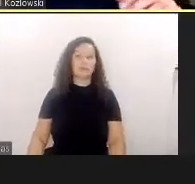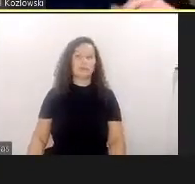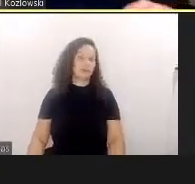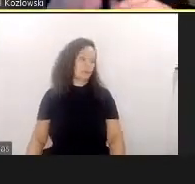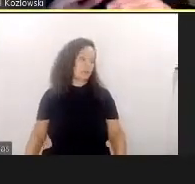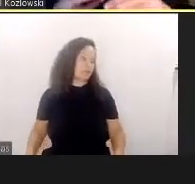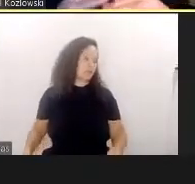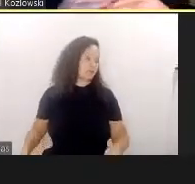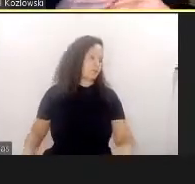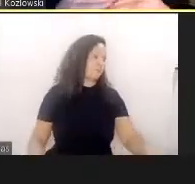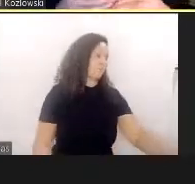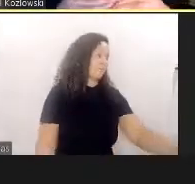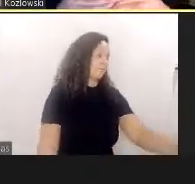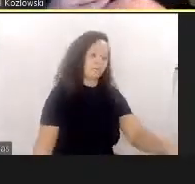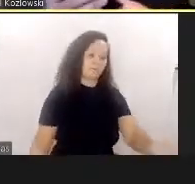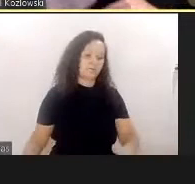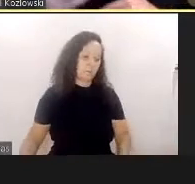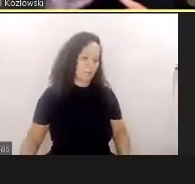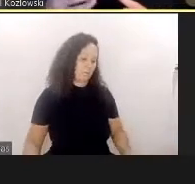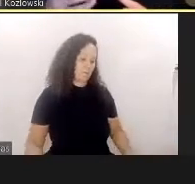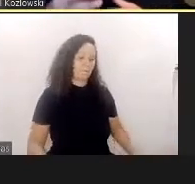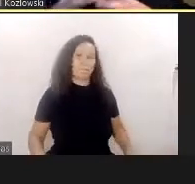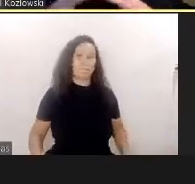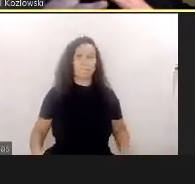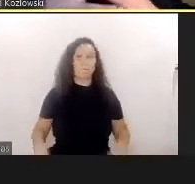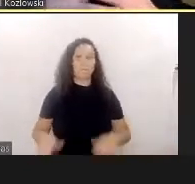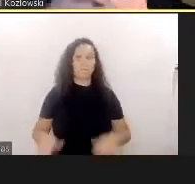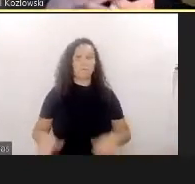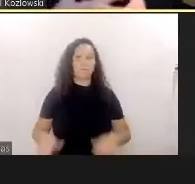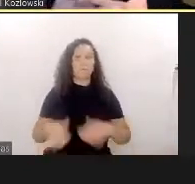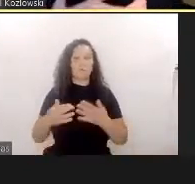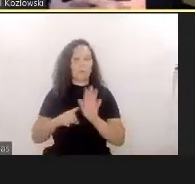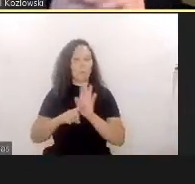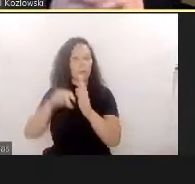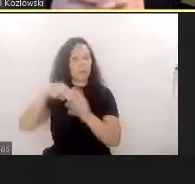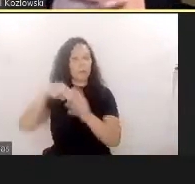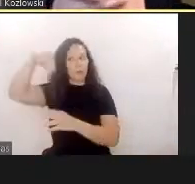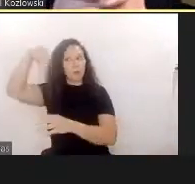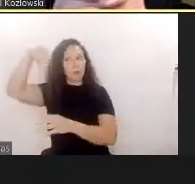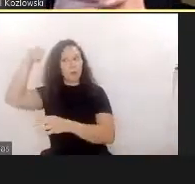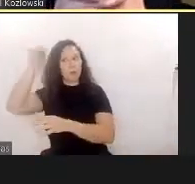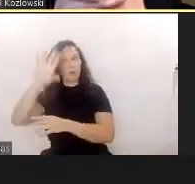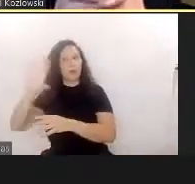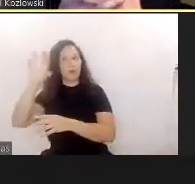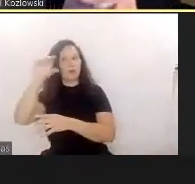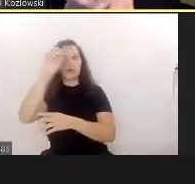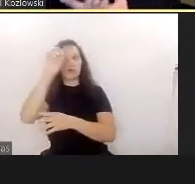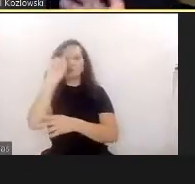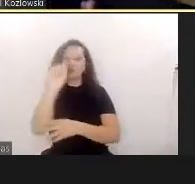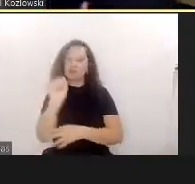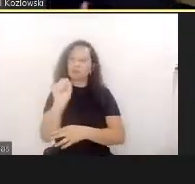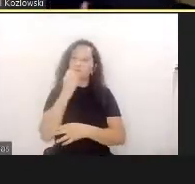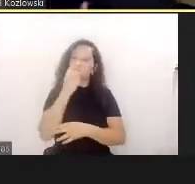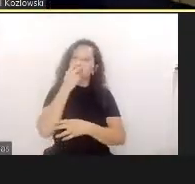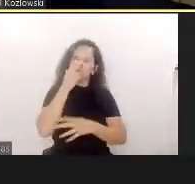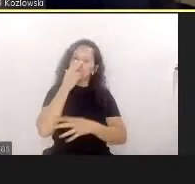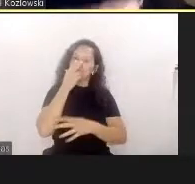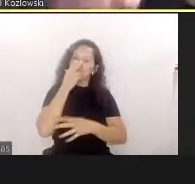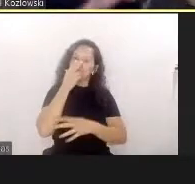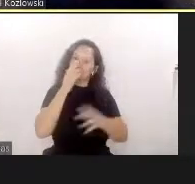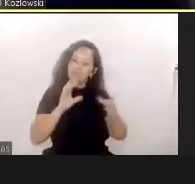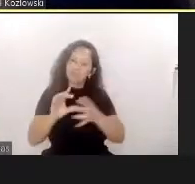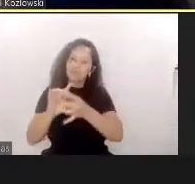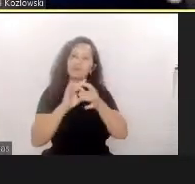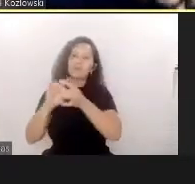E isso mostra que o norte e o sul do país estão intrinsecamente ligados através de um fenômeno que acontece